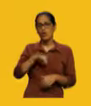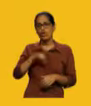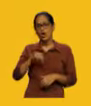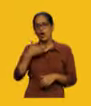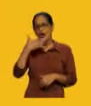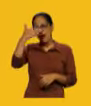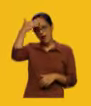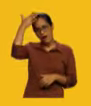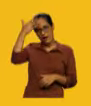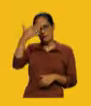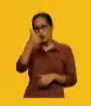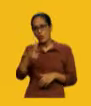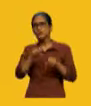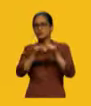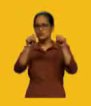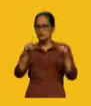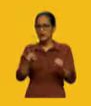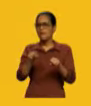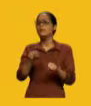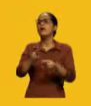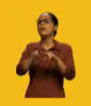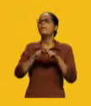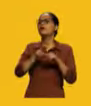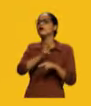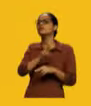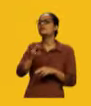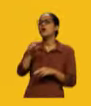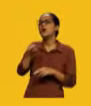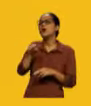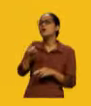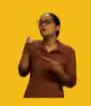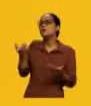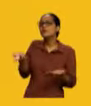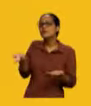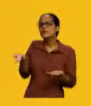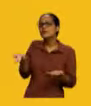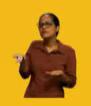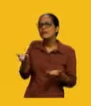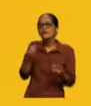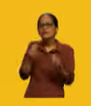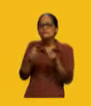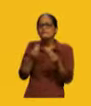indo-arábico? Ele é chamado de sistema indo-arábico porque quem bolou esse sistema